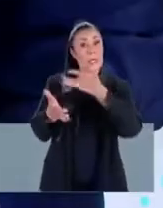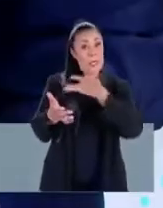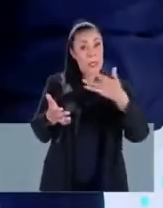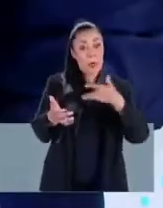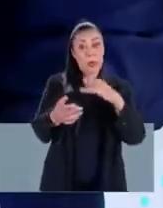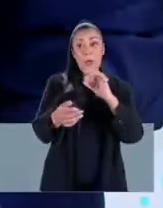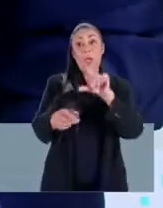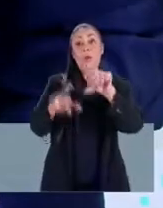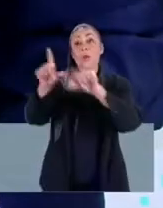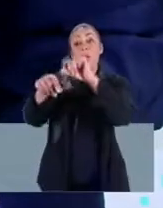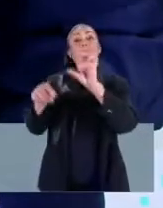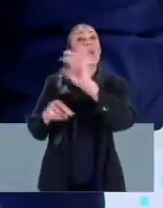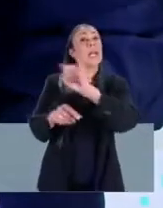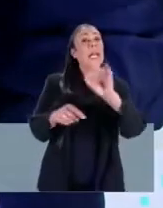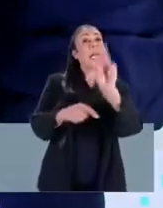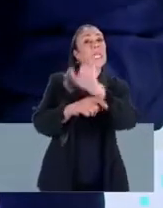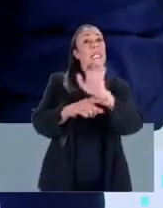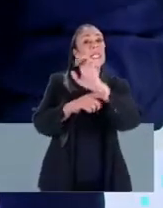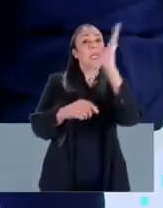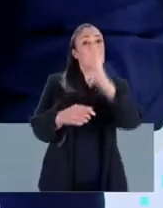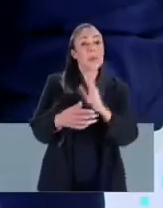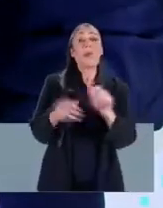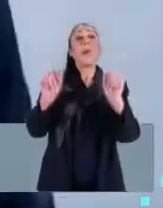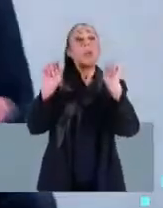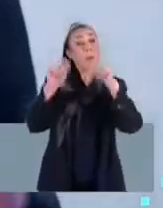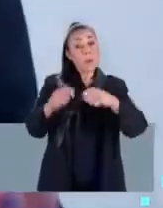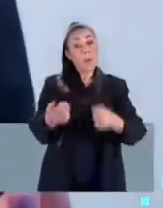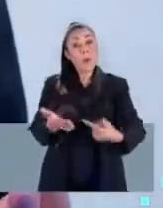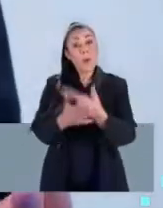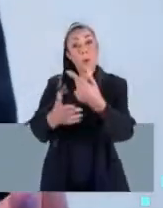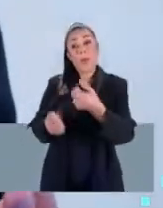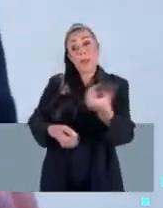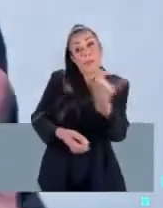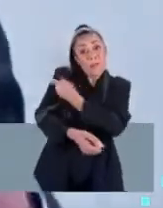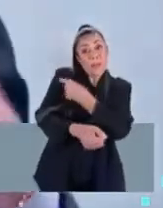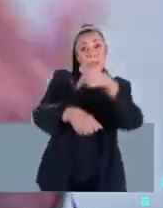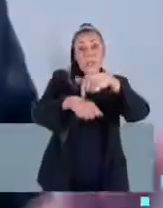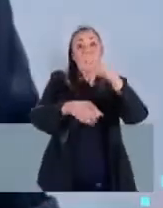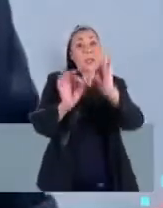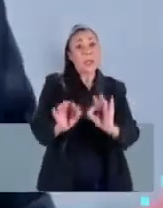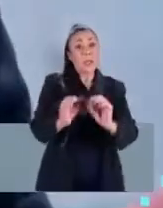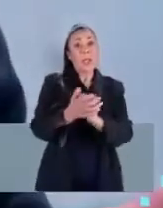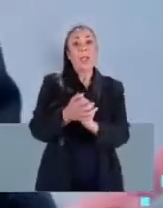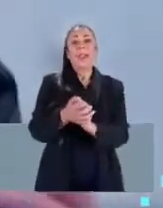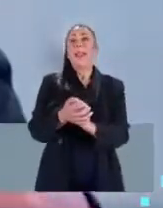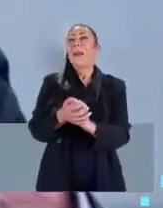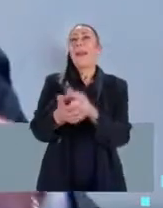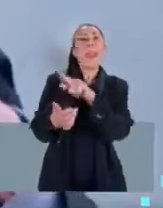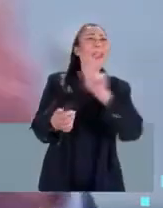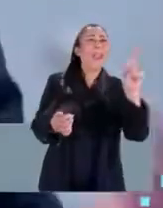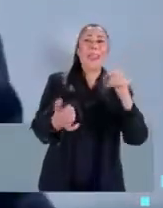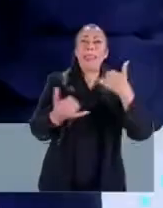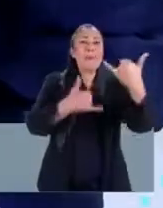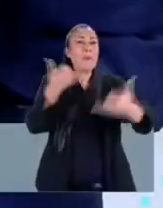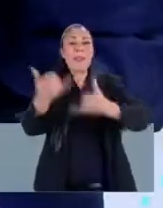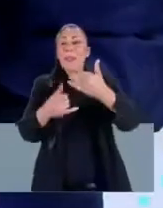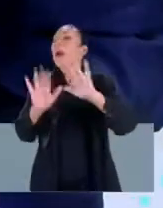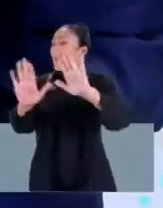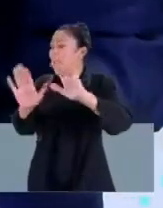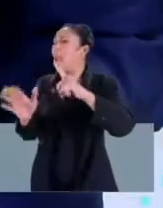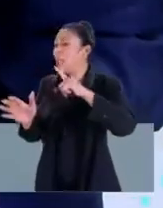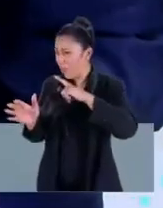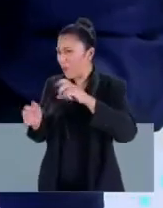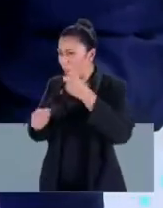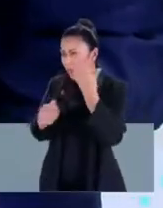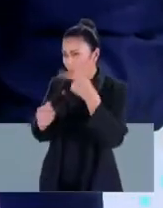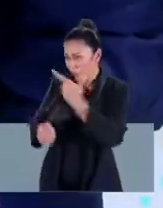dos estados brasileiros. E poderia ter comprado a vacina na hora certa. Ele ficou brincando, ele ficou... Mas tinha vacina? Eu